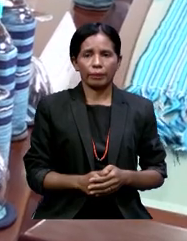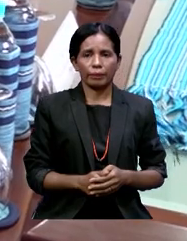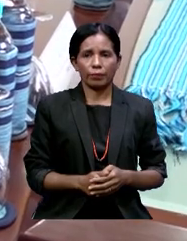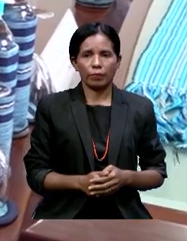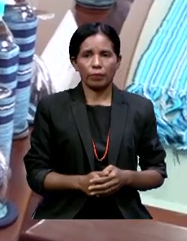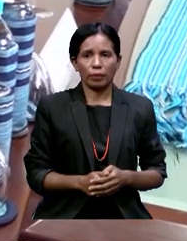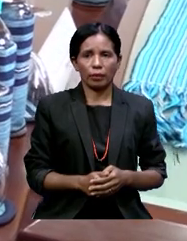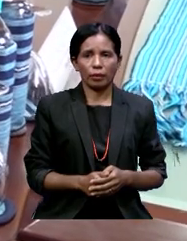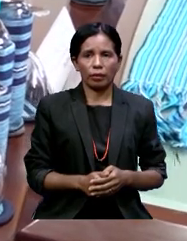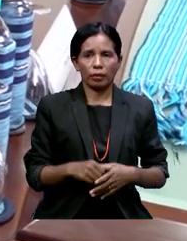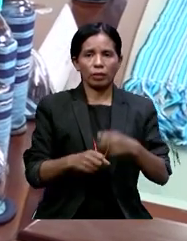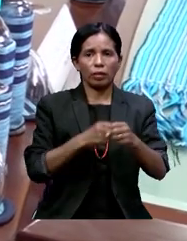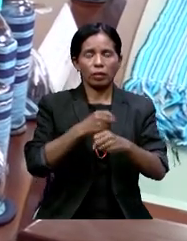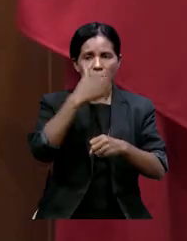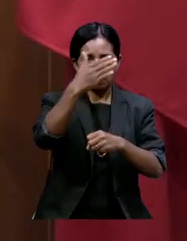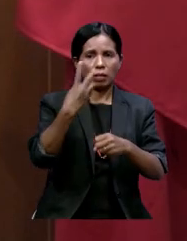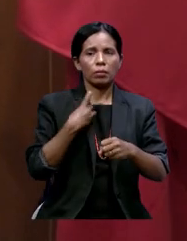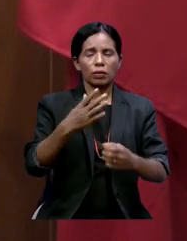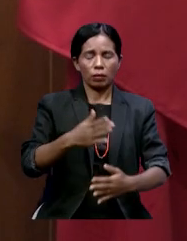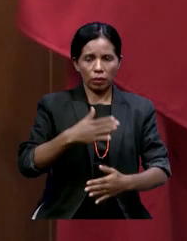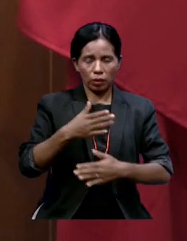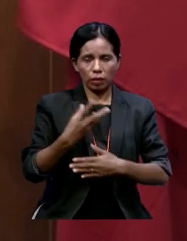ne oi mai ne mas contente a tu mai to hene